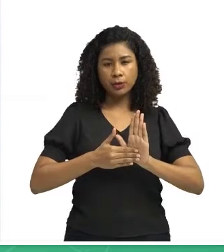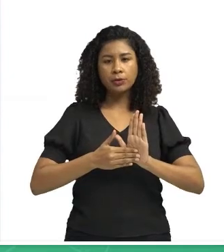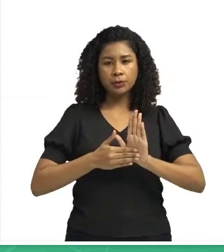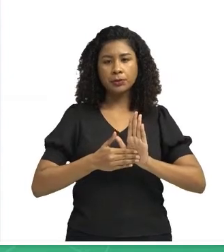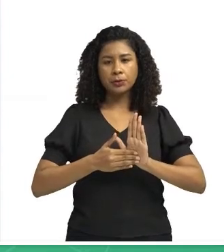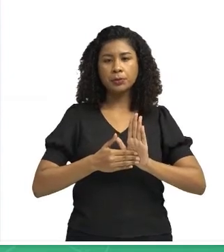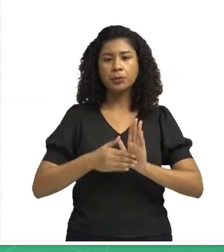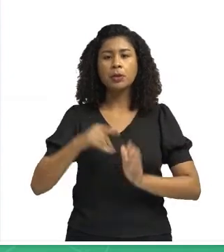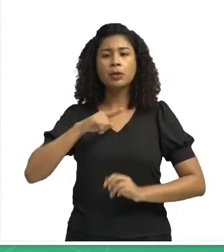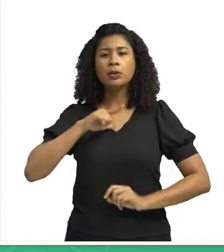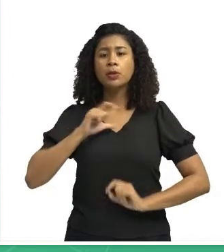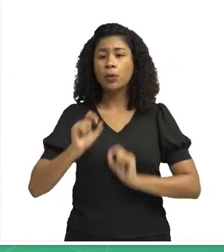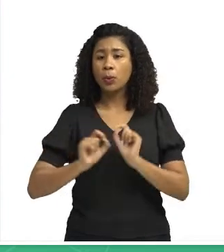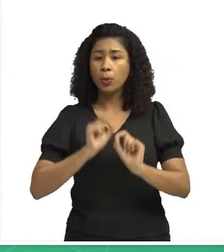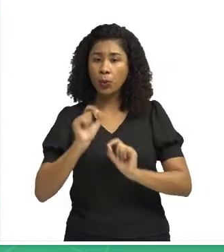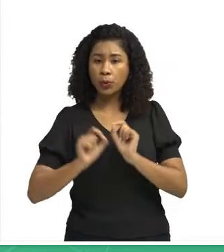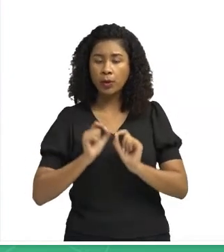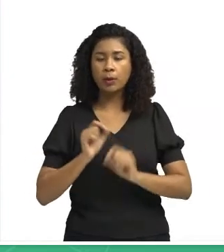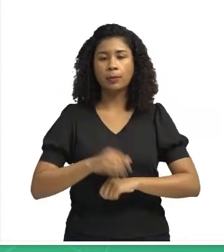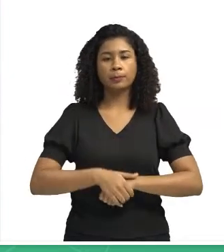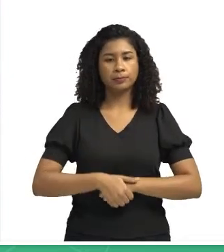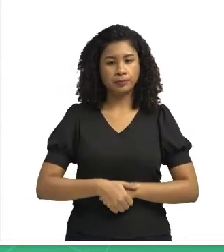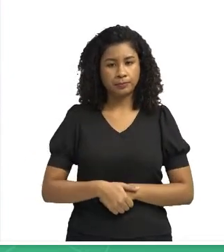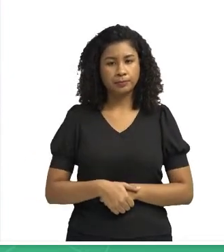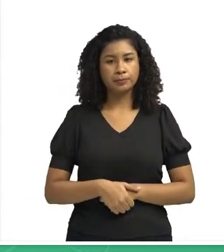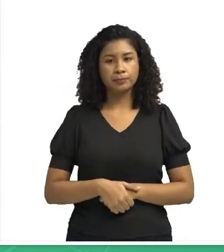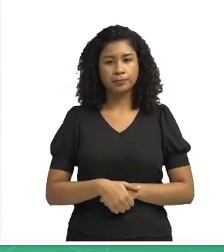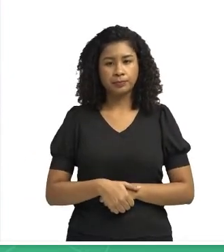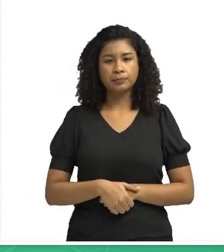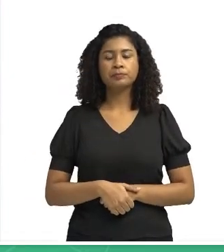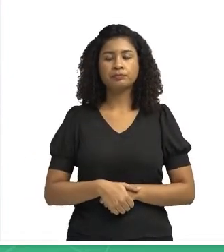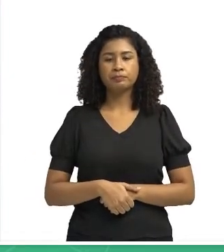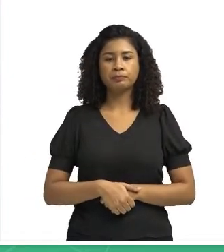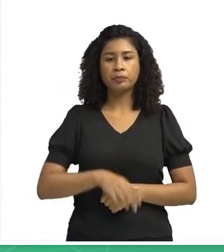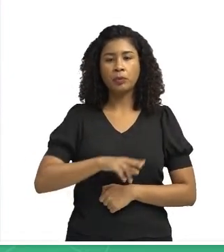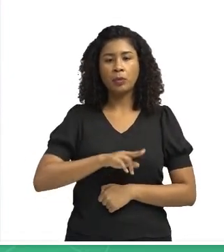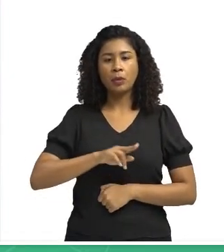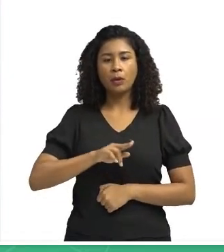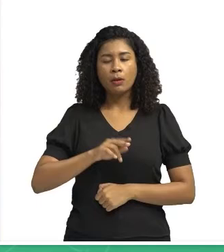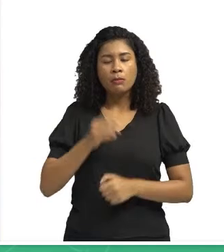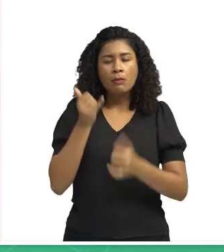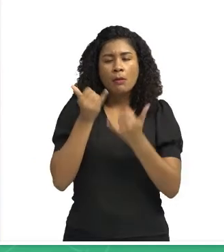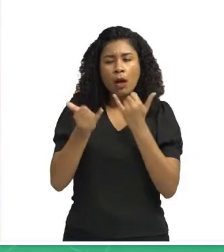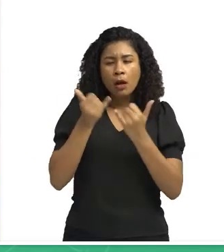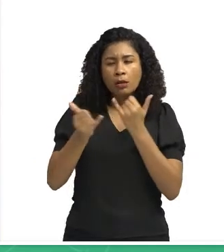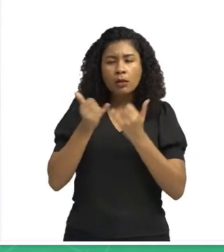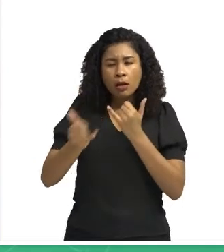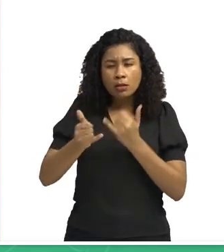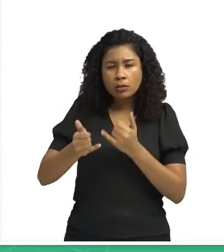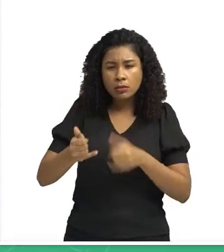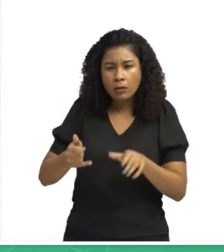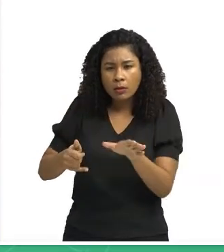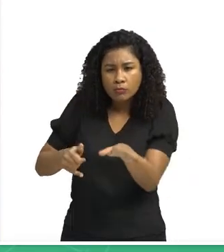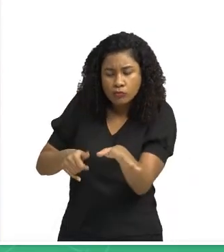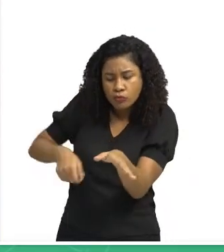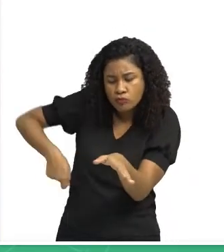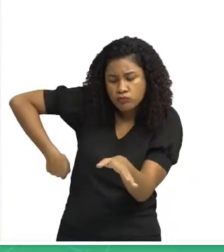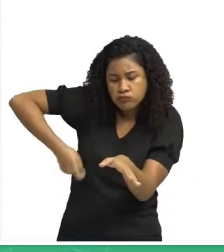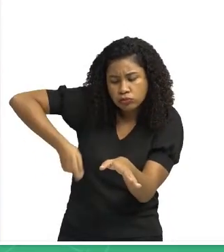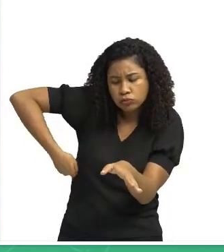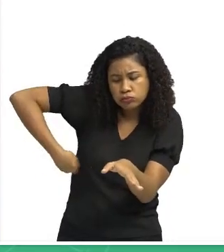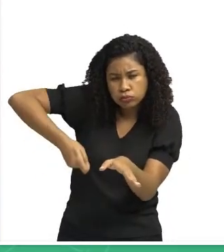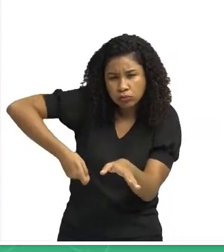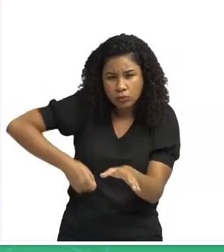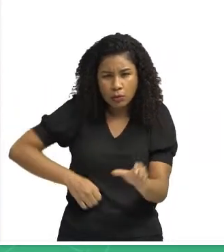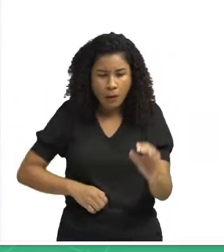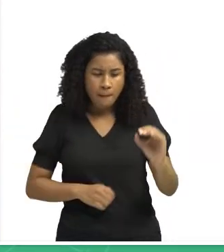uma forma, é o modelo da bola de bilhar. Vocês estão vendo aqui do lado dele, tá? Esse é o modelo